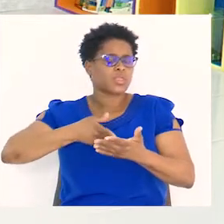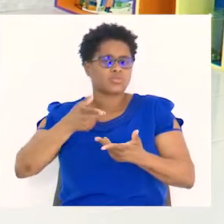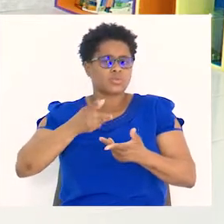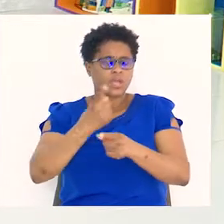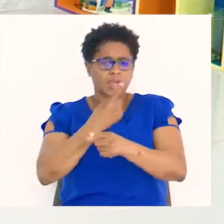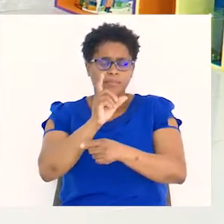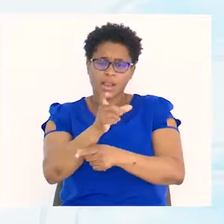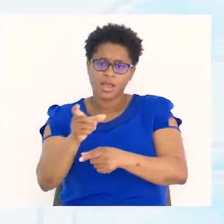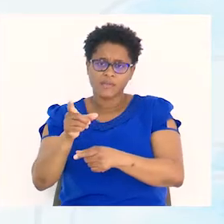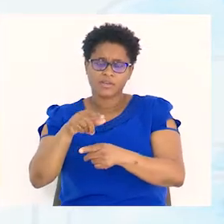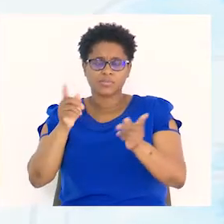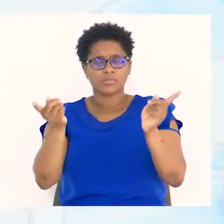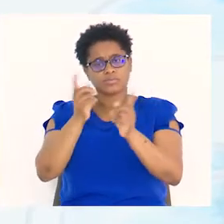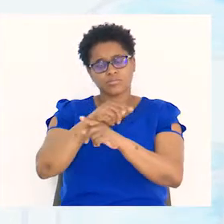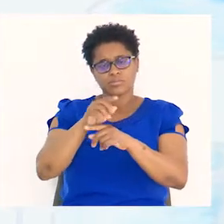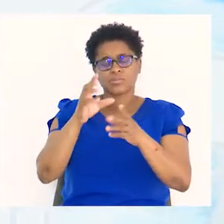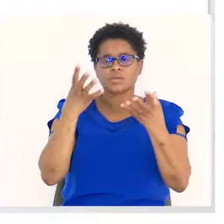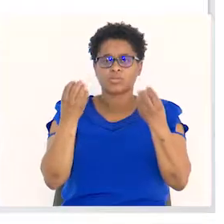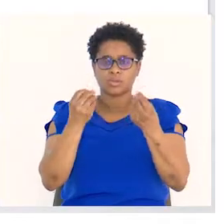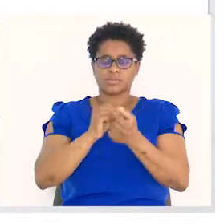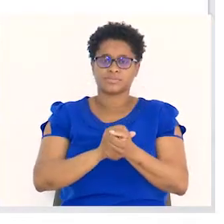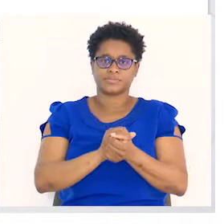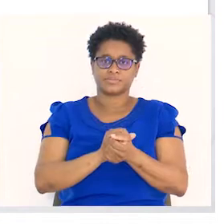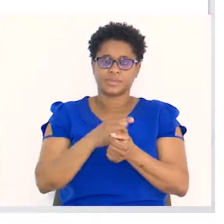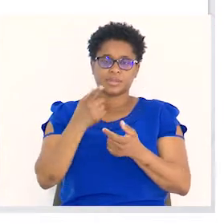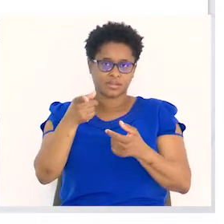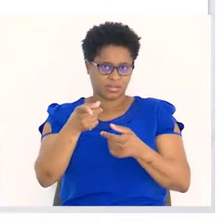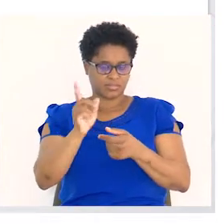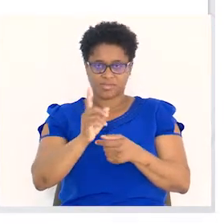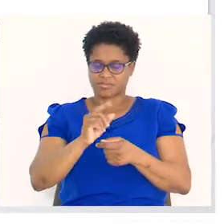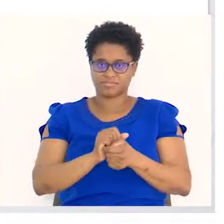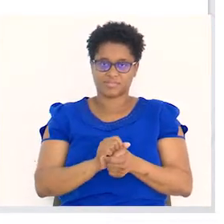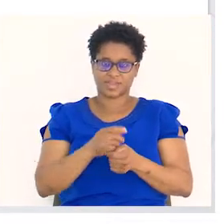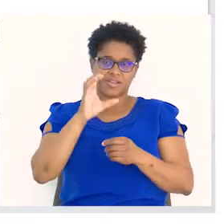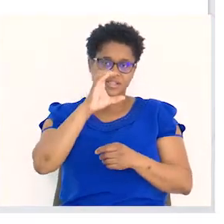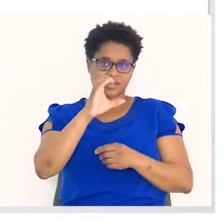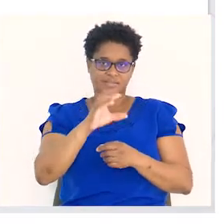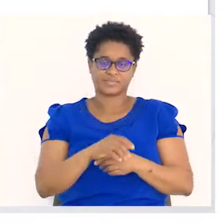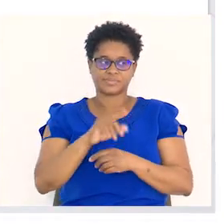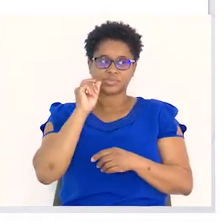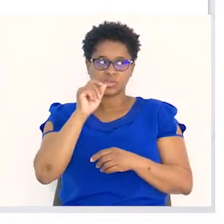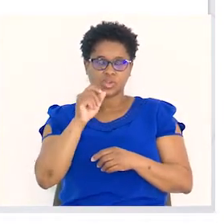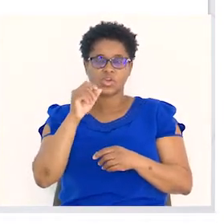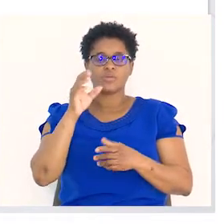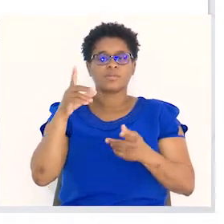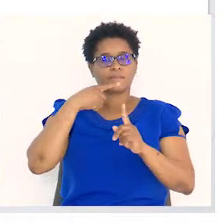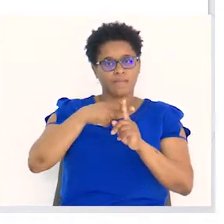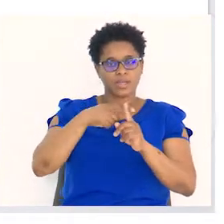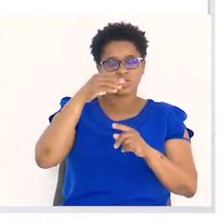exemplo? Não? Ok. Vamos para o C. Nome mais